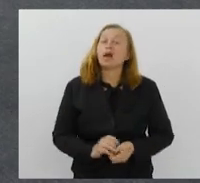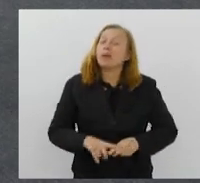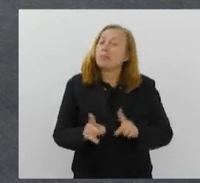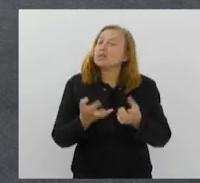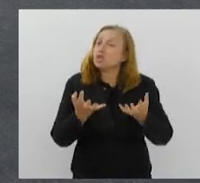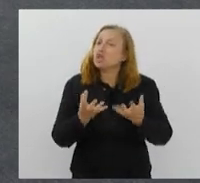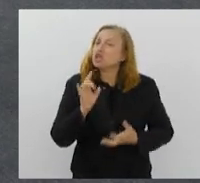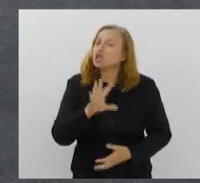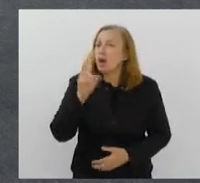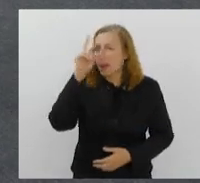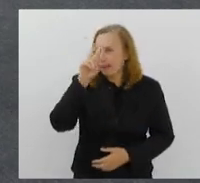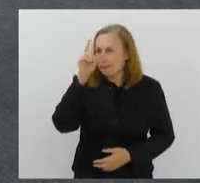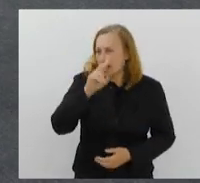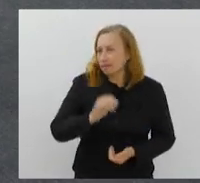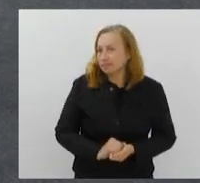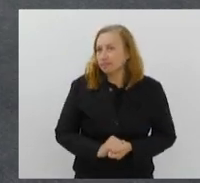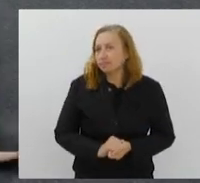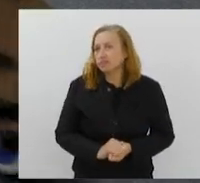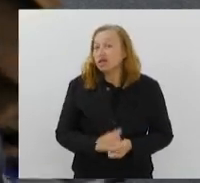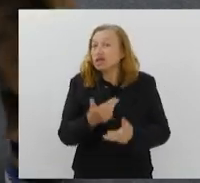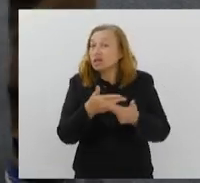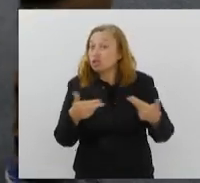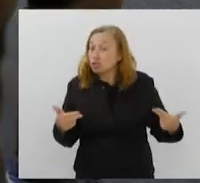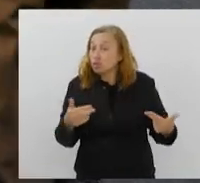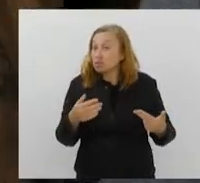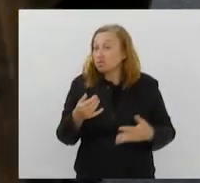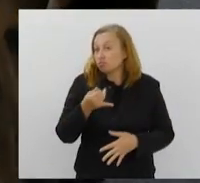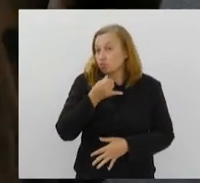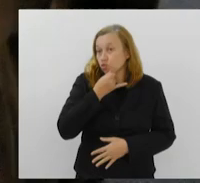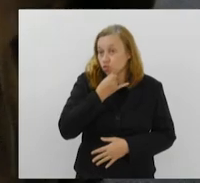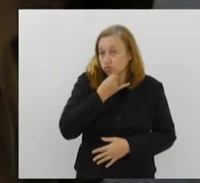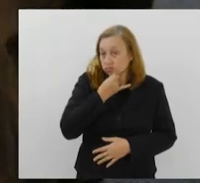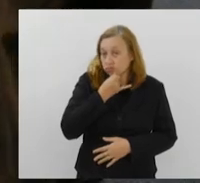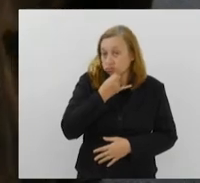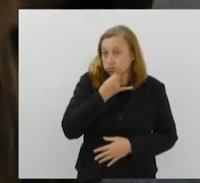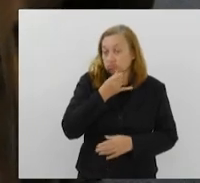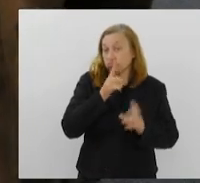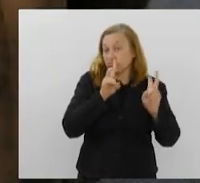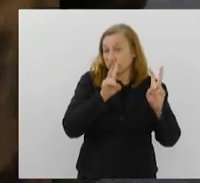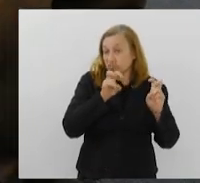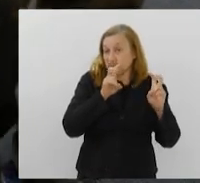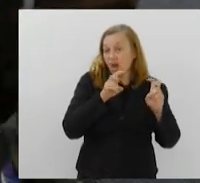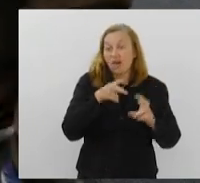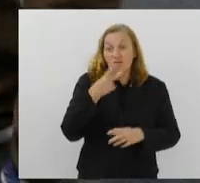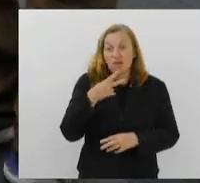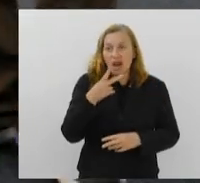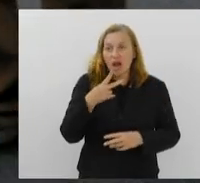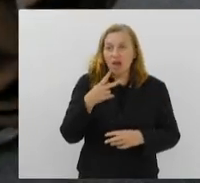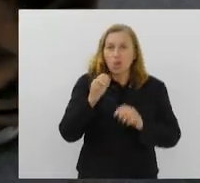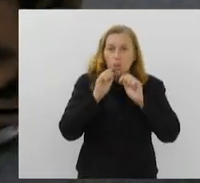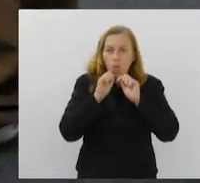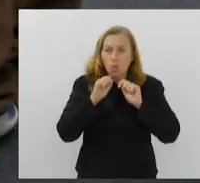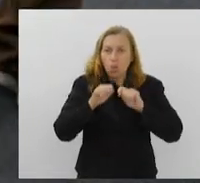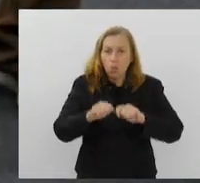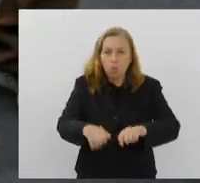só lembrar, porque uma das coisas que me chocou na matéria é dizer que o plenário